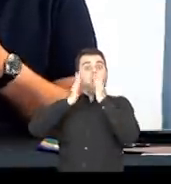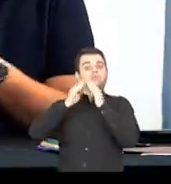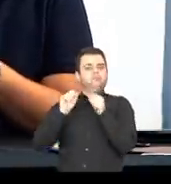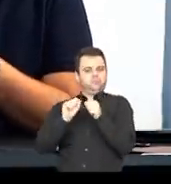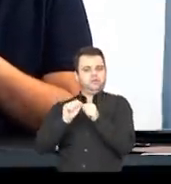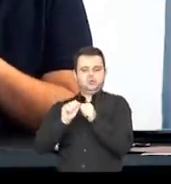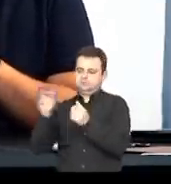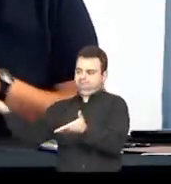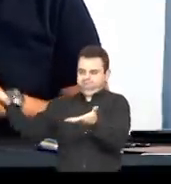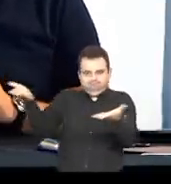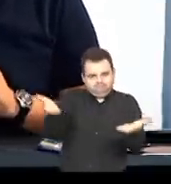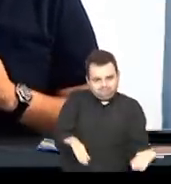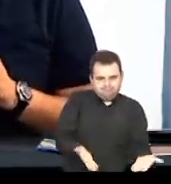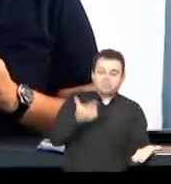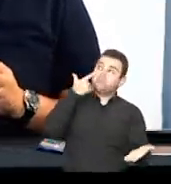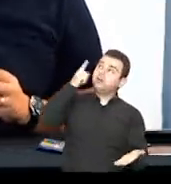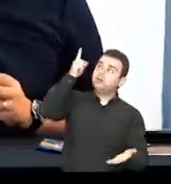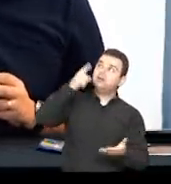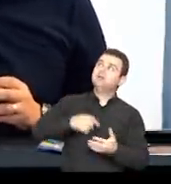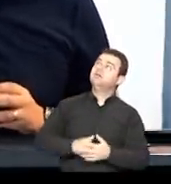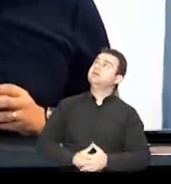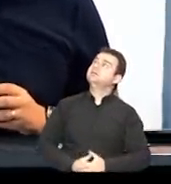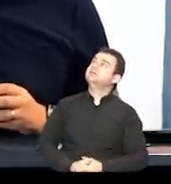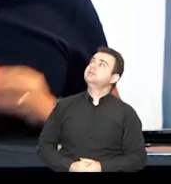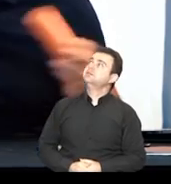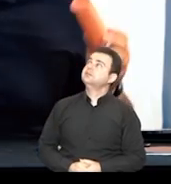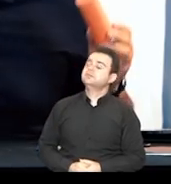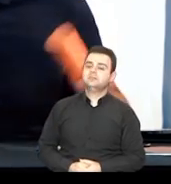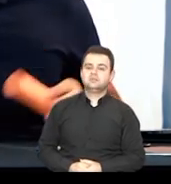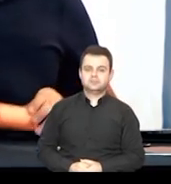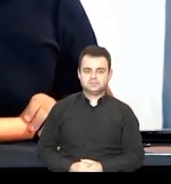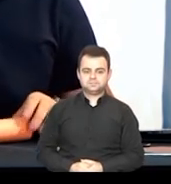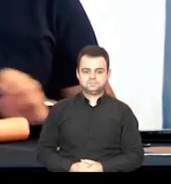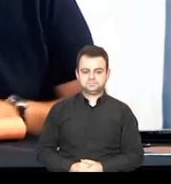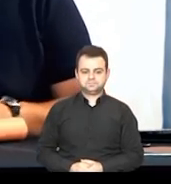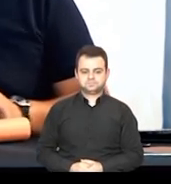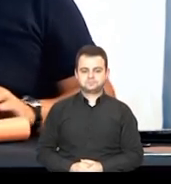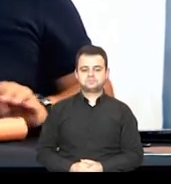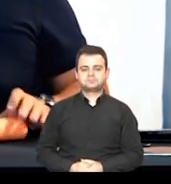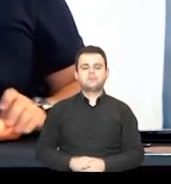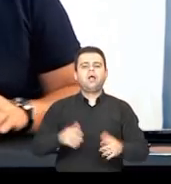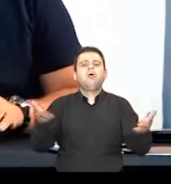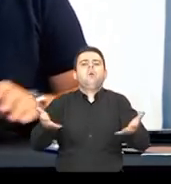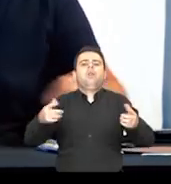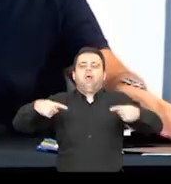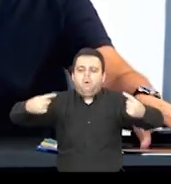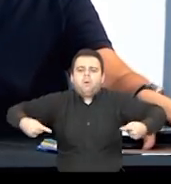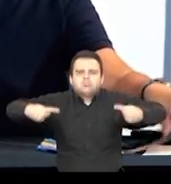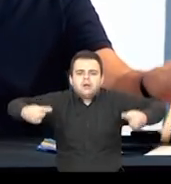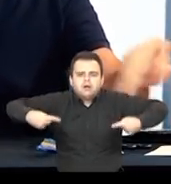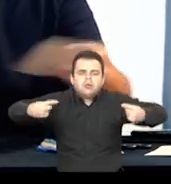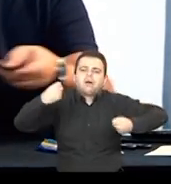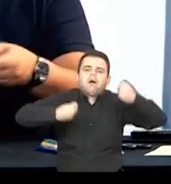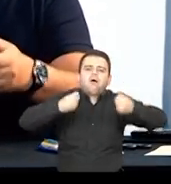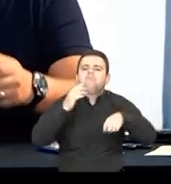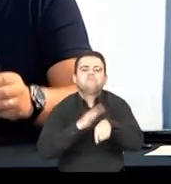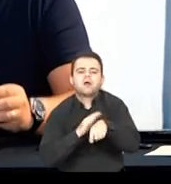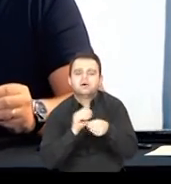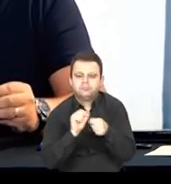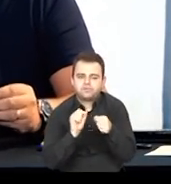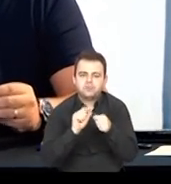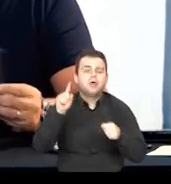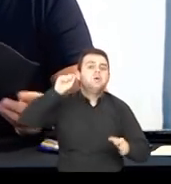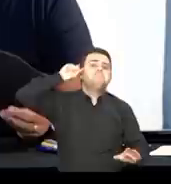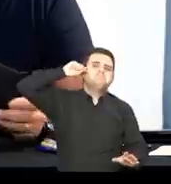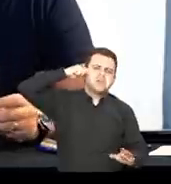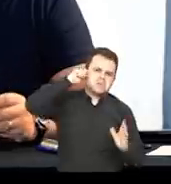recorto e fica certinho dos 2 lados. Falta agora a gente fazer as rodas do nosso carrinho, tá? Então eu tenho aqui, ó, no caso, um papel preto, pode